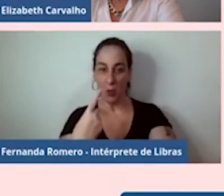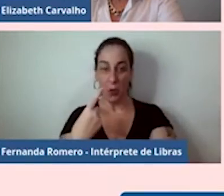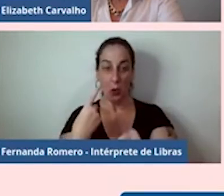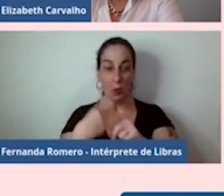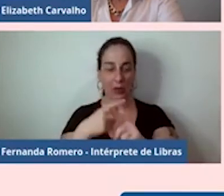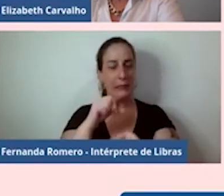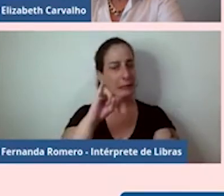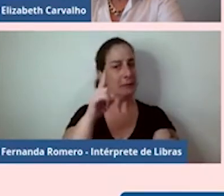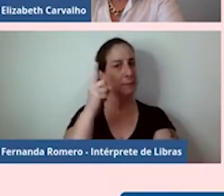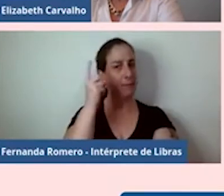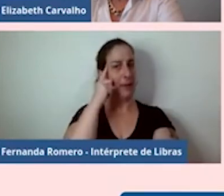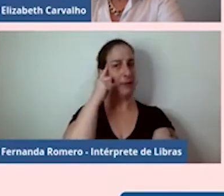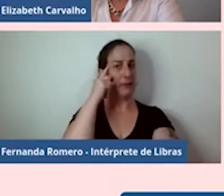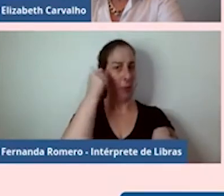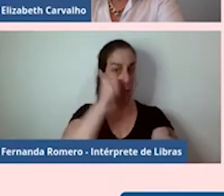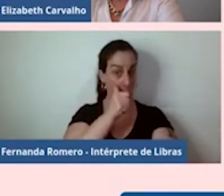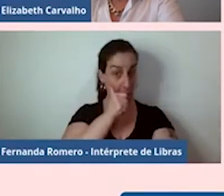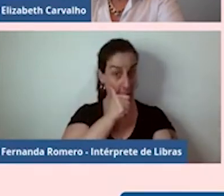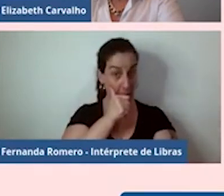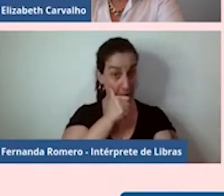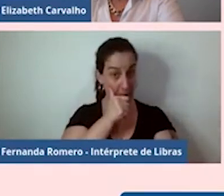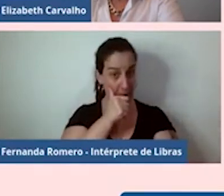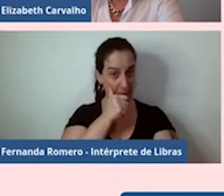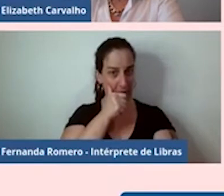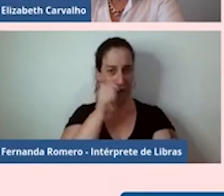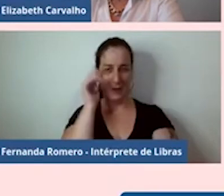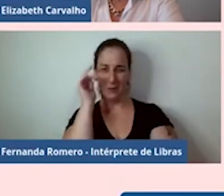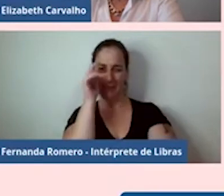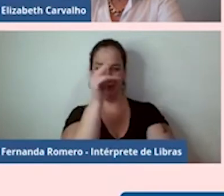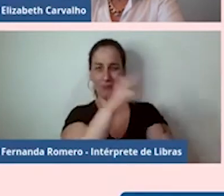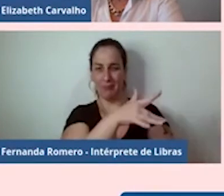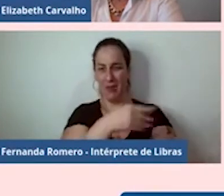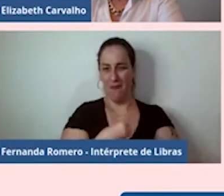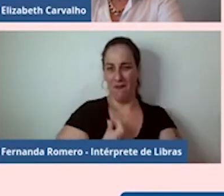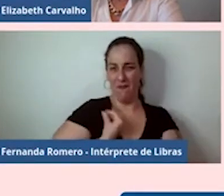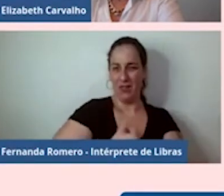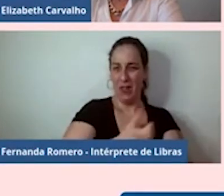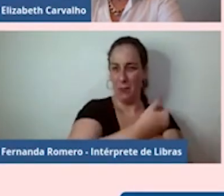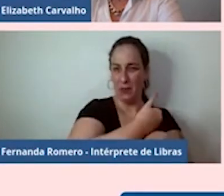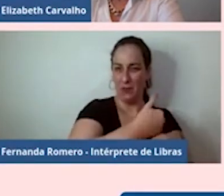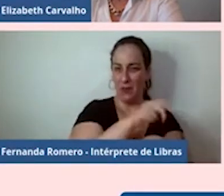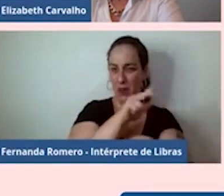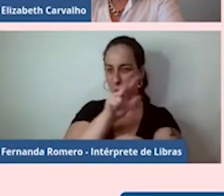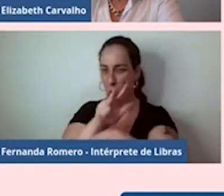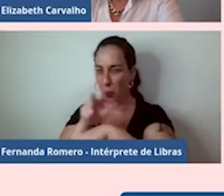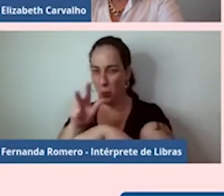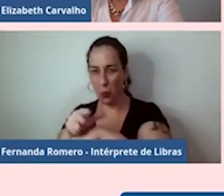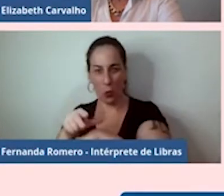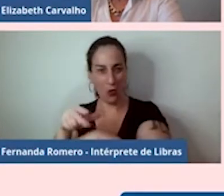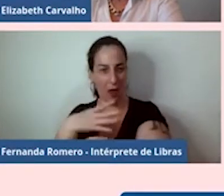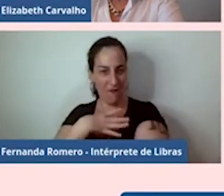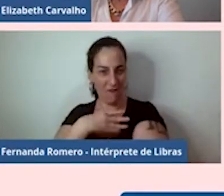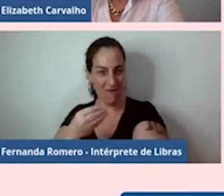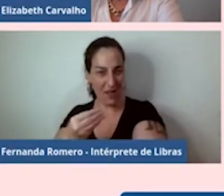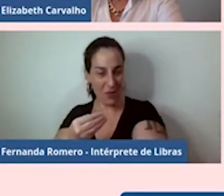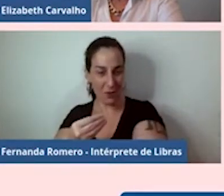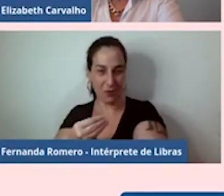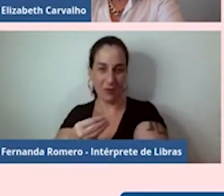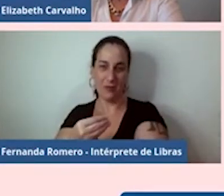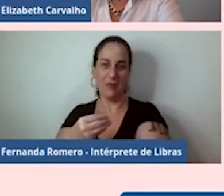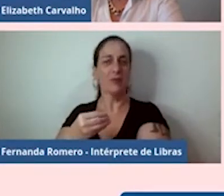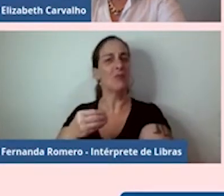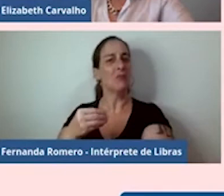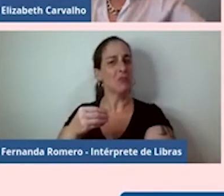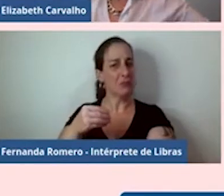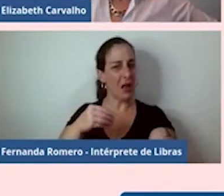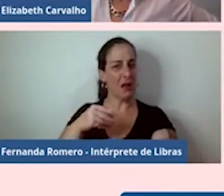em mulheres que deixam de lado a carreira e vão cuidar de seus filhos por uma escolha, elas são criticadas por largar